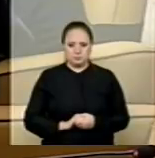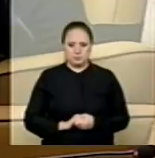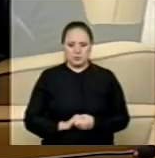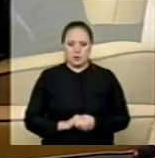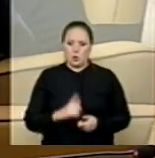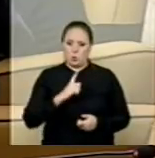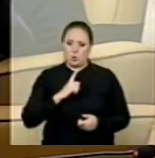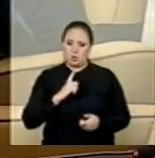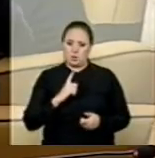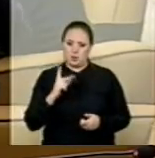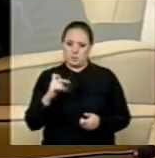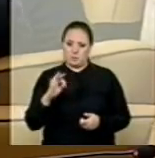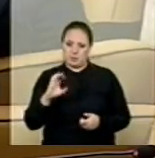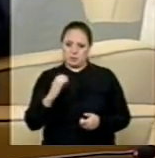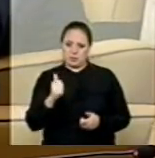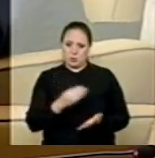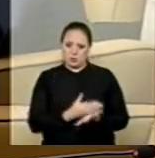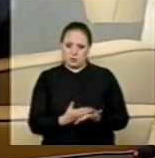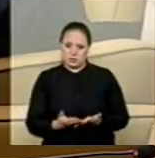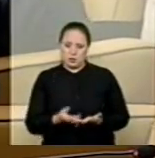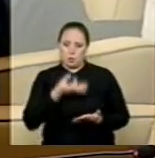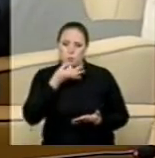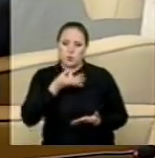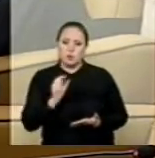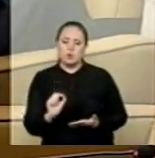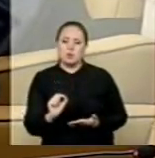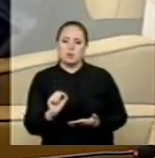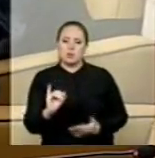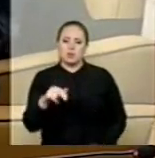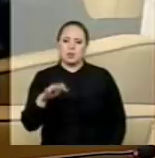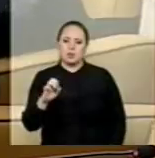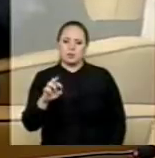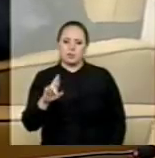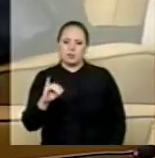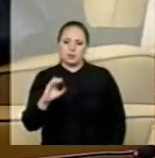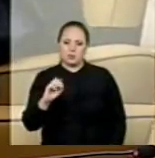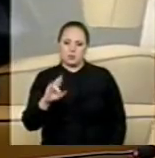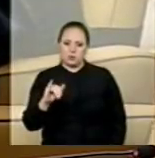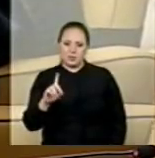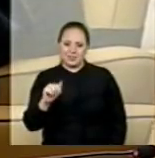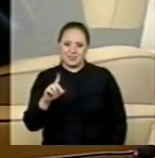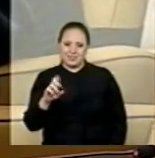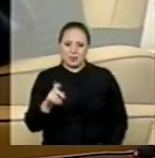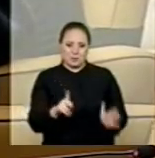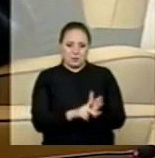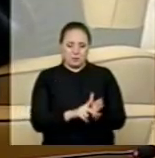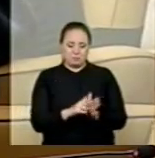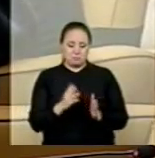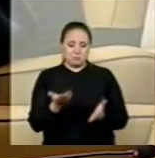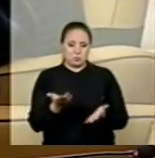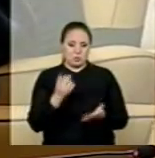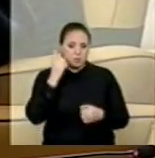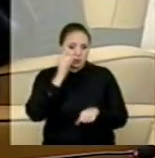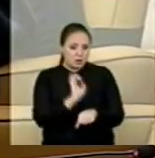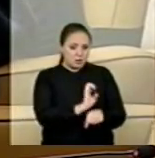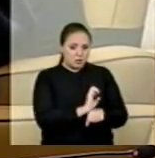petição inicial sugerem a inferioridade do legislativo estadual, a